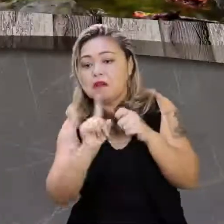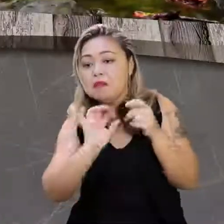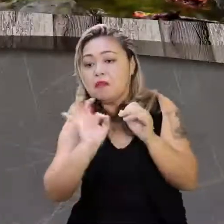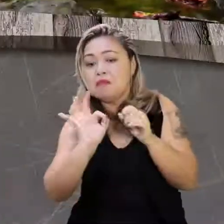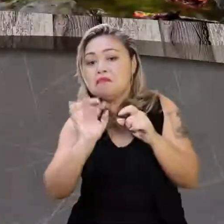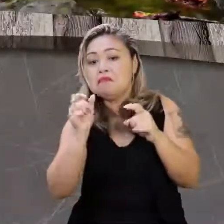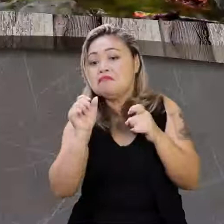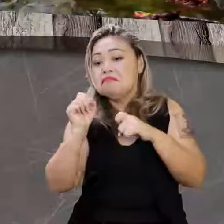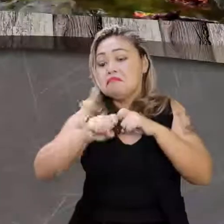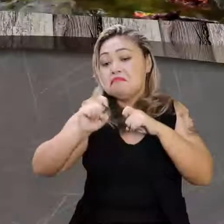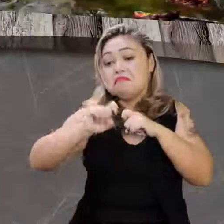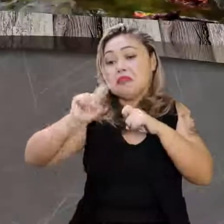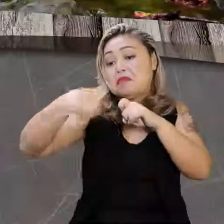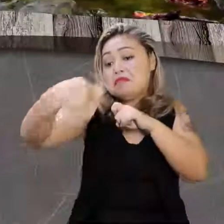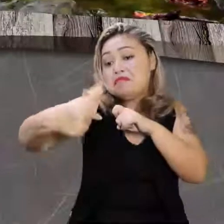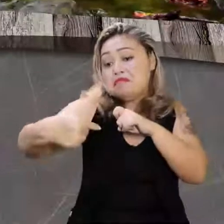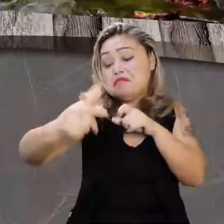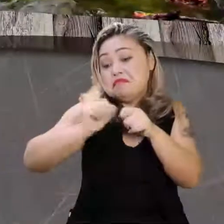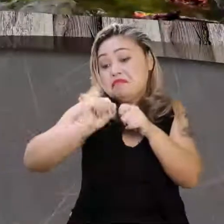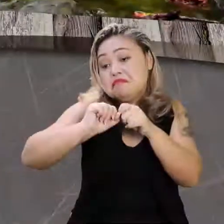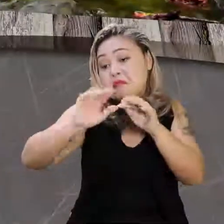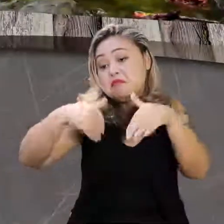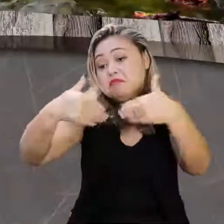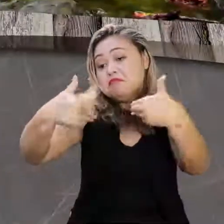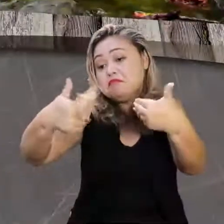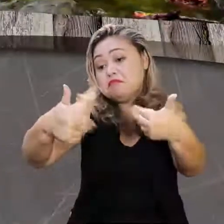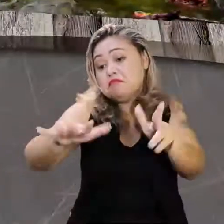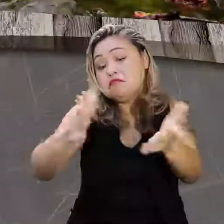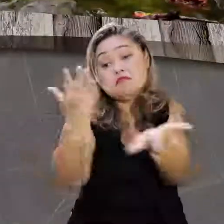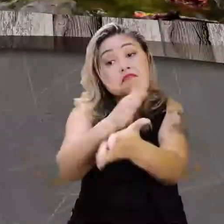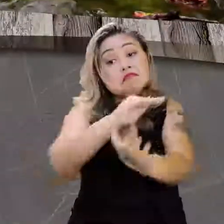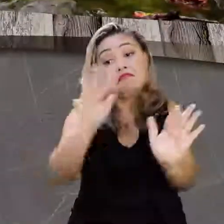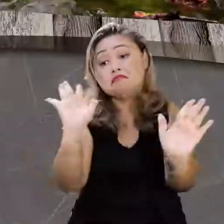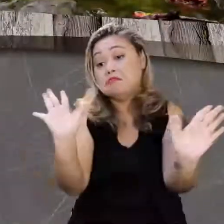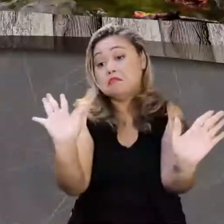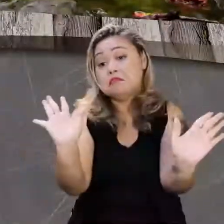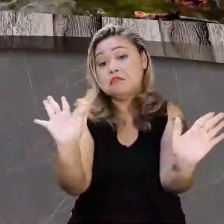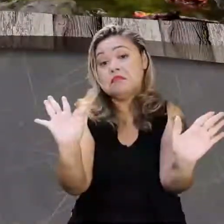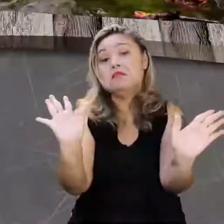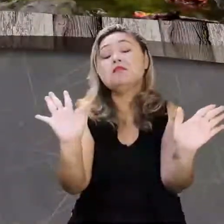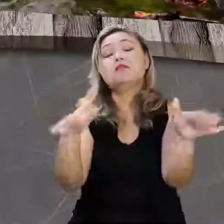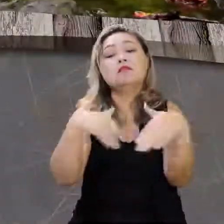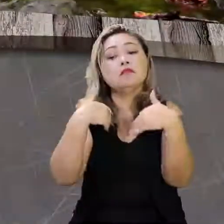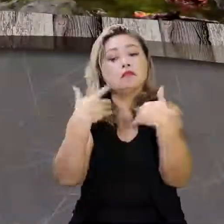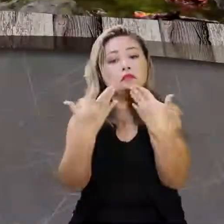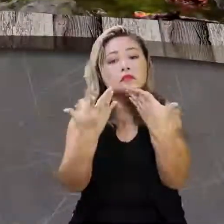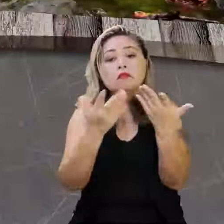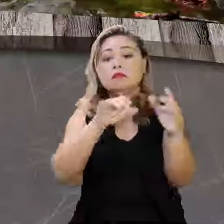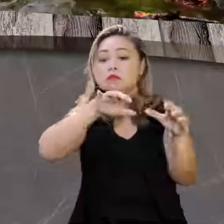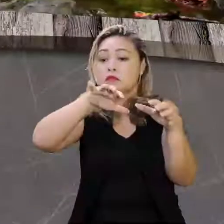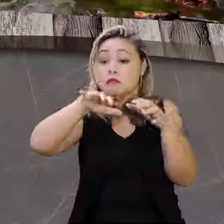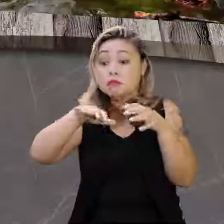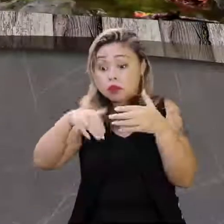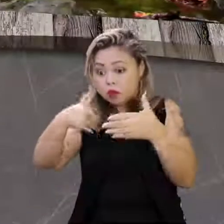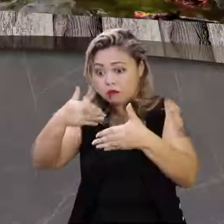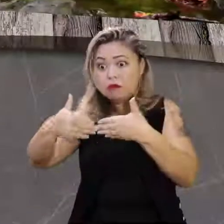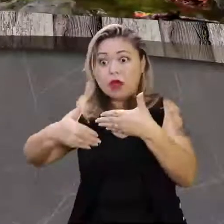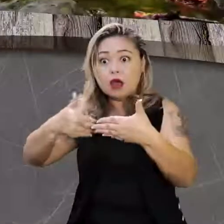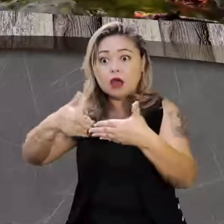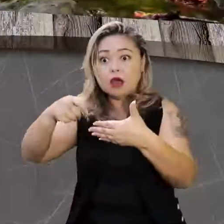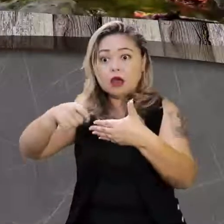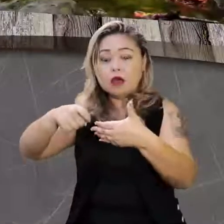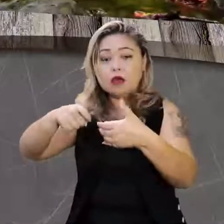Se ele é estéril, não vai conseguir mais se reproduzir, e aí a perpetuação? Acabou. Então, a gente diz que quando chega nesse